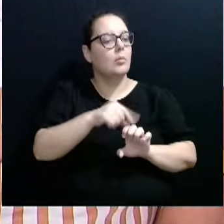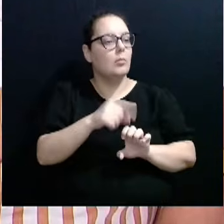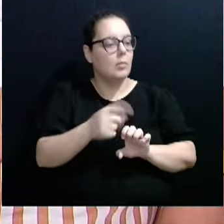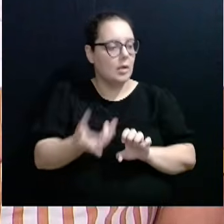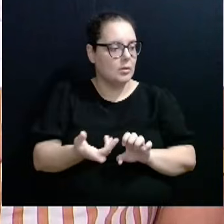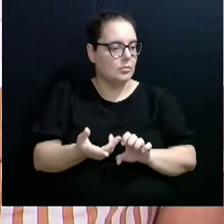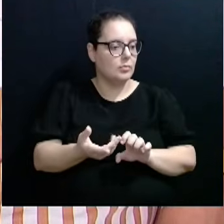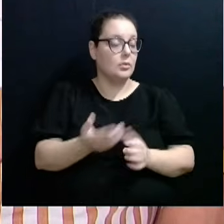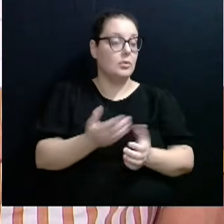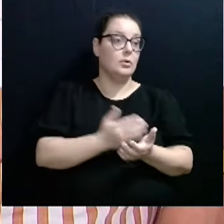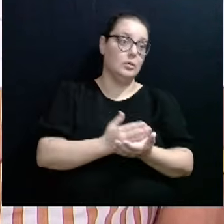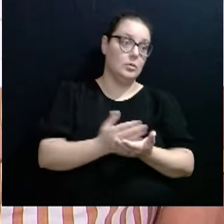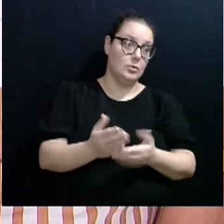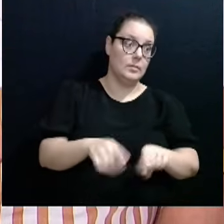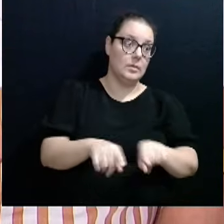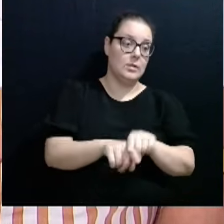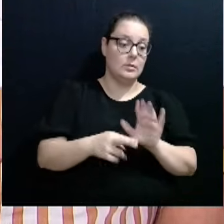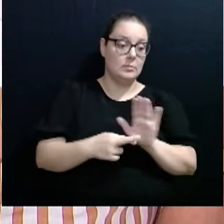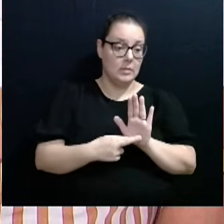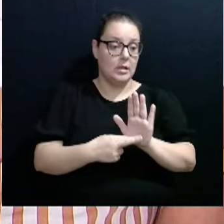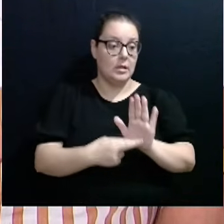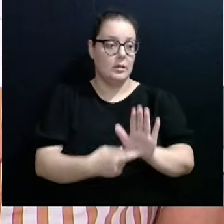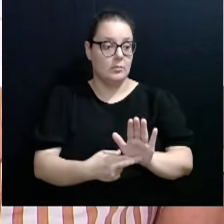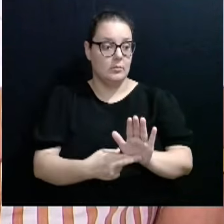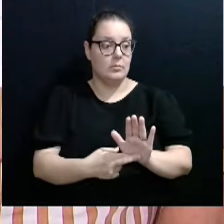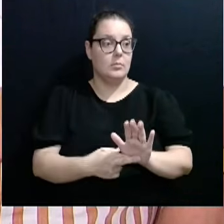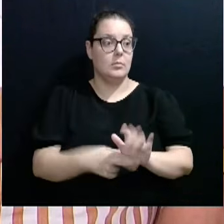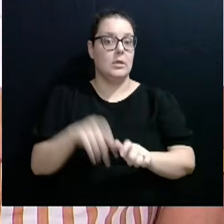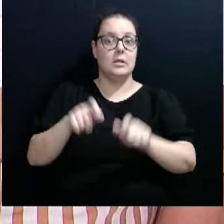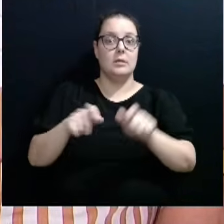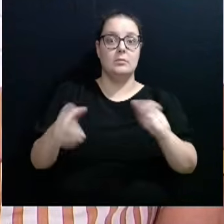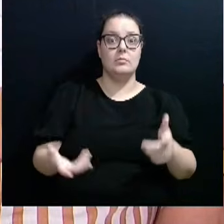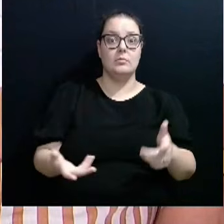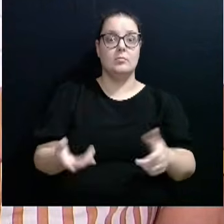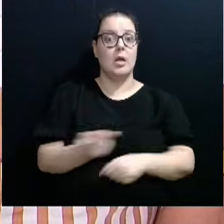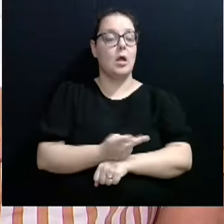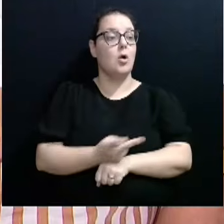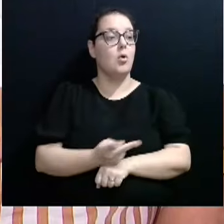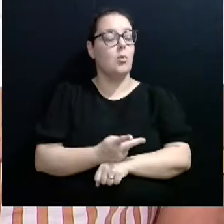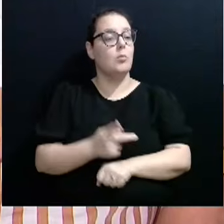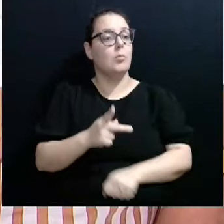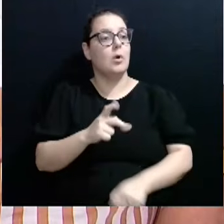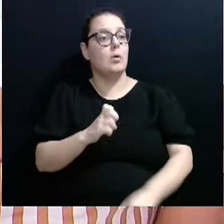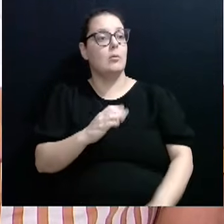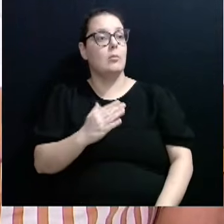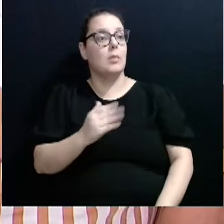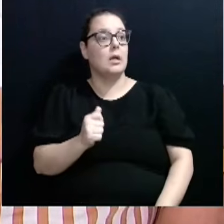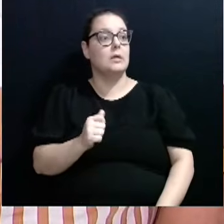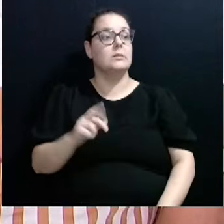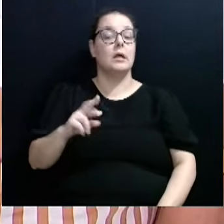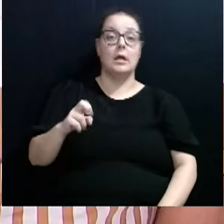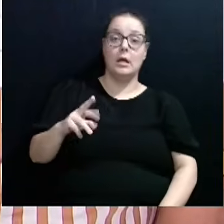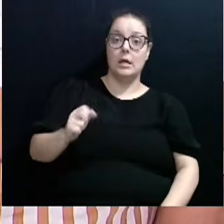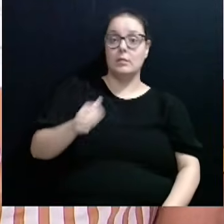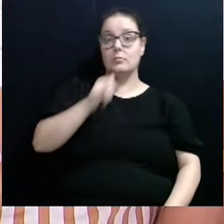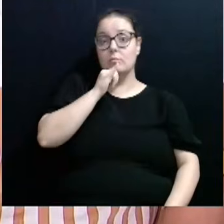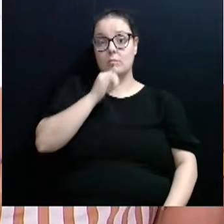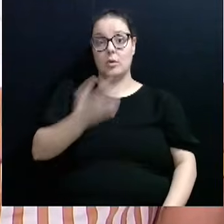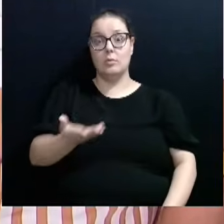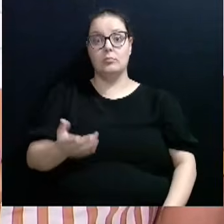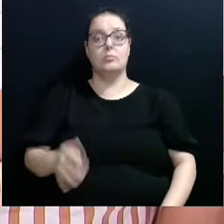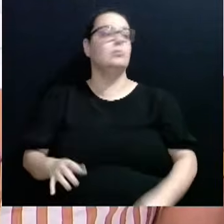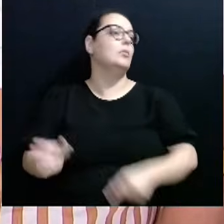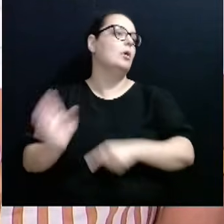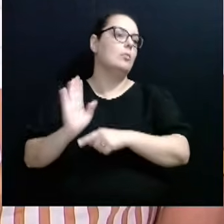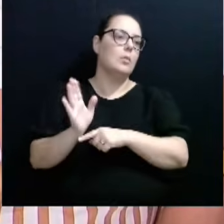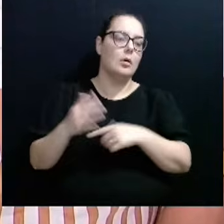ser referência dessas pessoas que buscam uma peça rara, por exemplo, para rodar um filme, para fazer uma peça